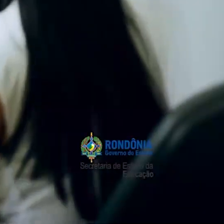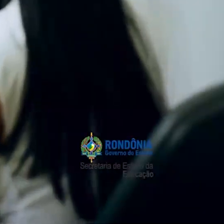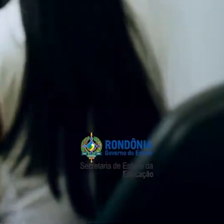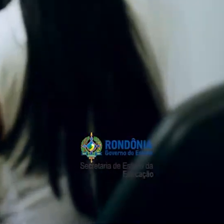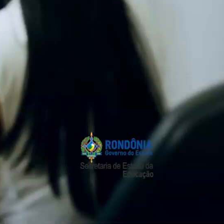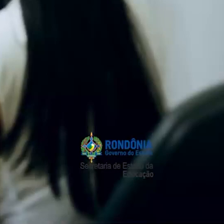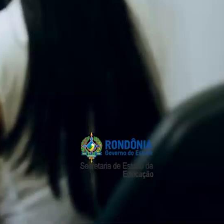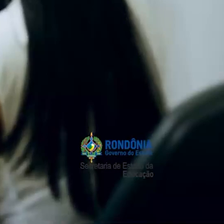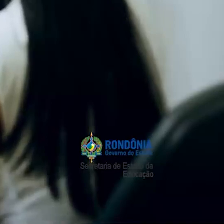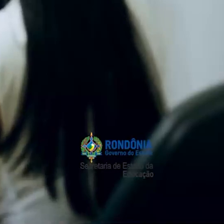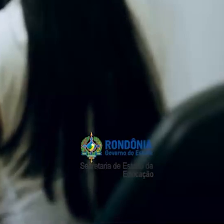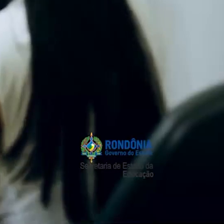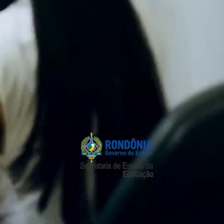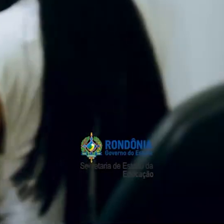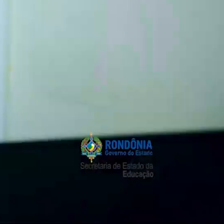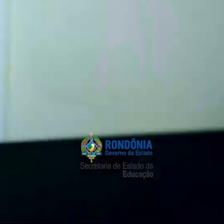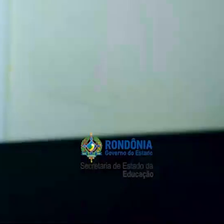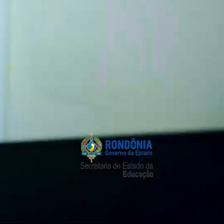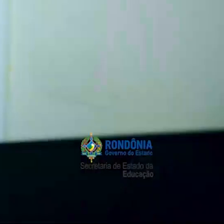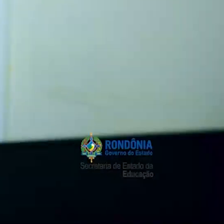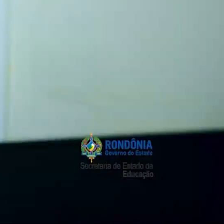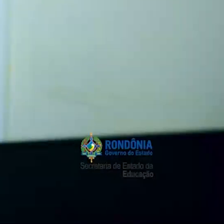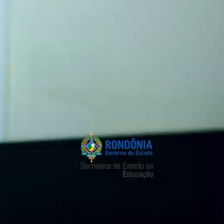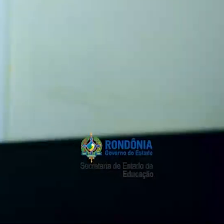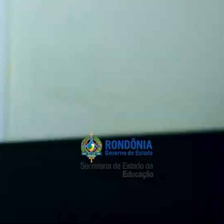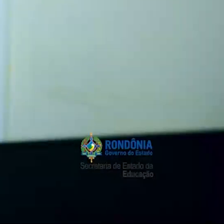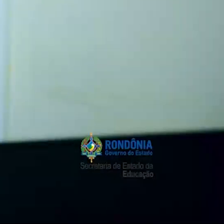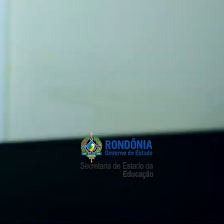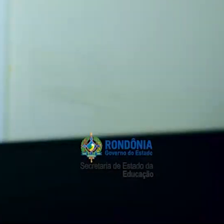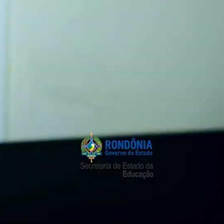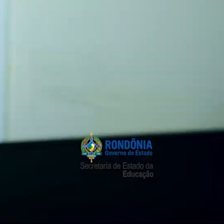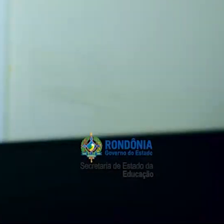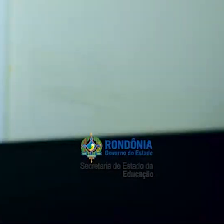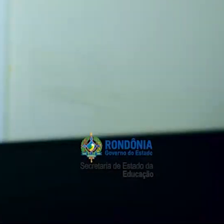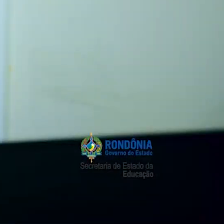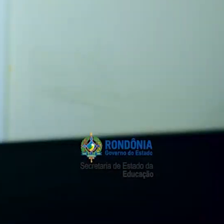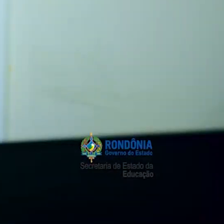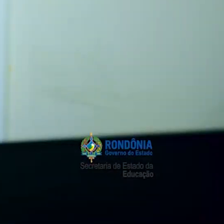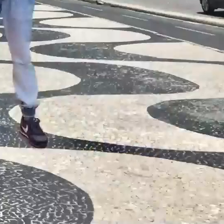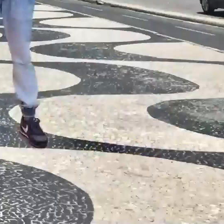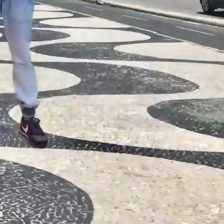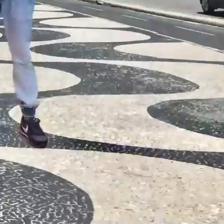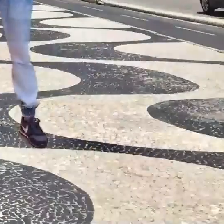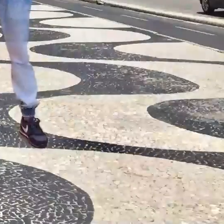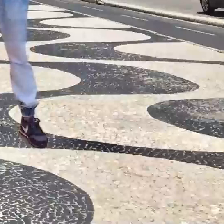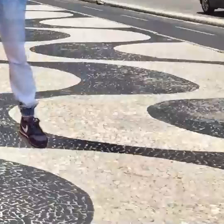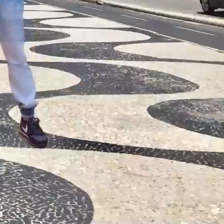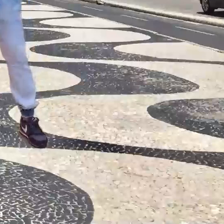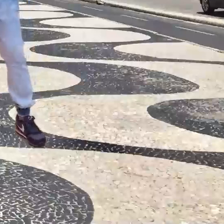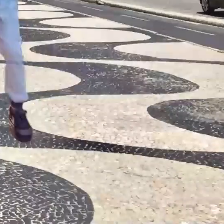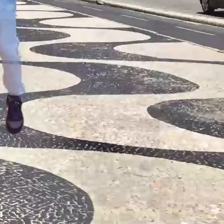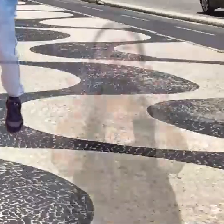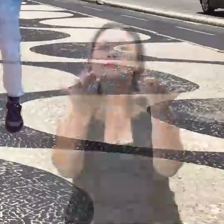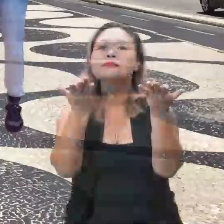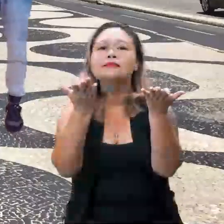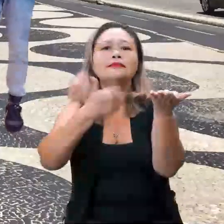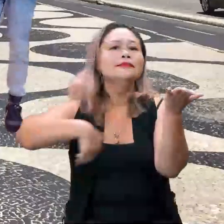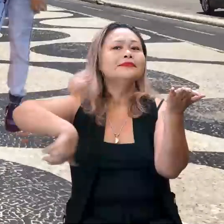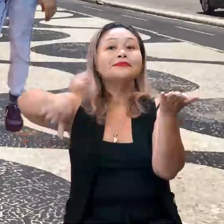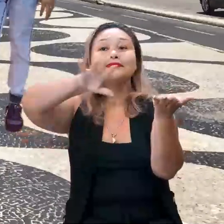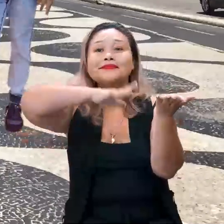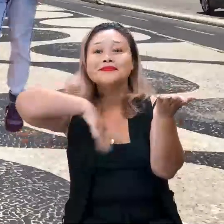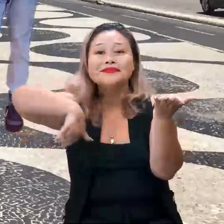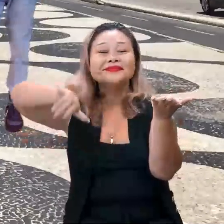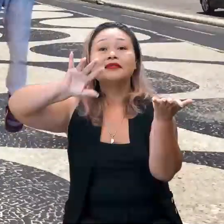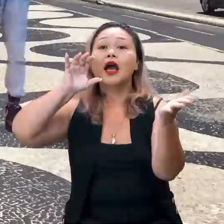só 4 dias. E aí? Opa, aqui é